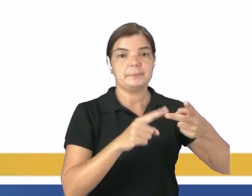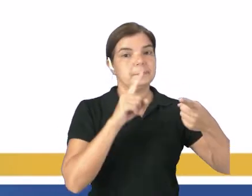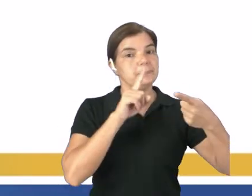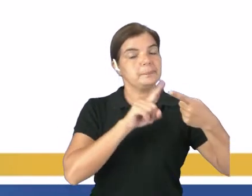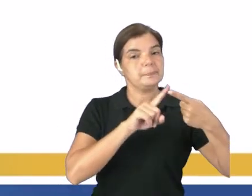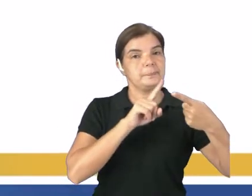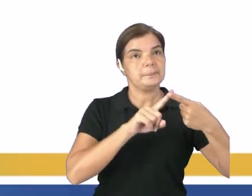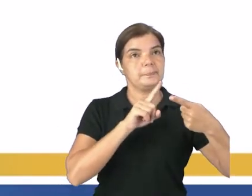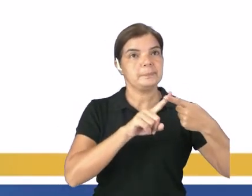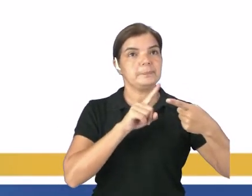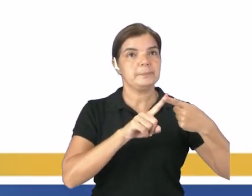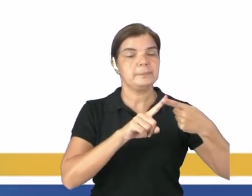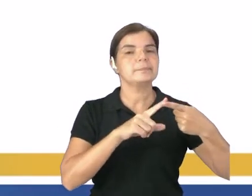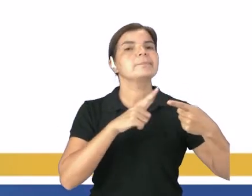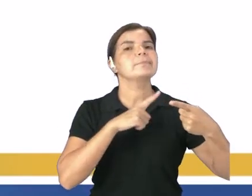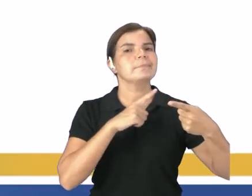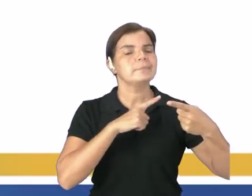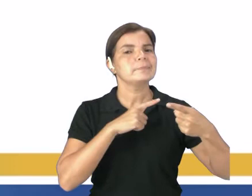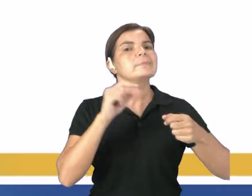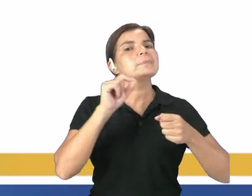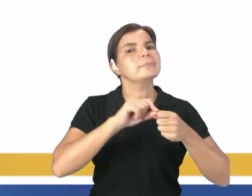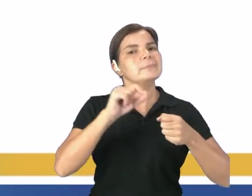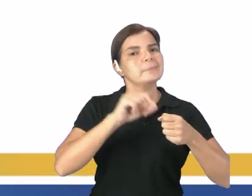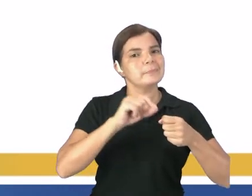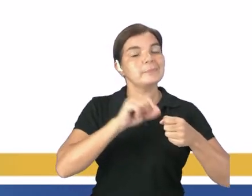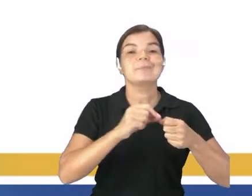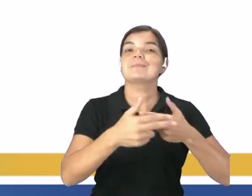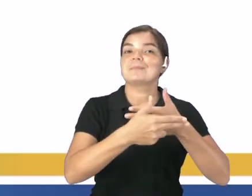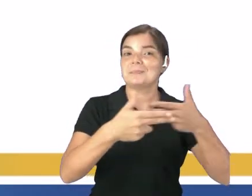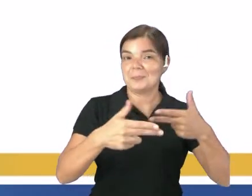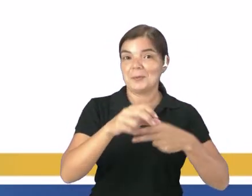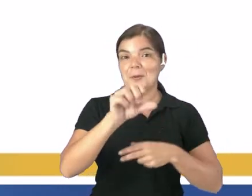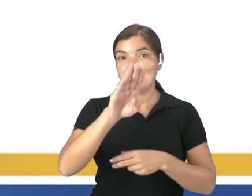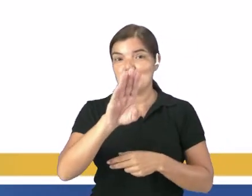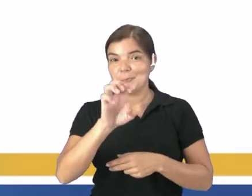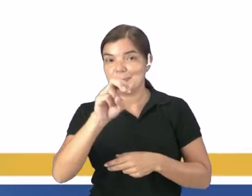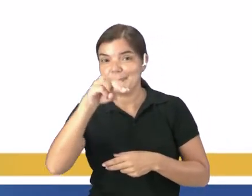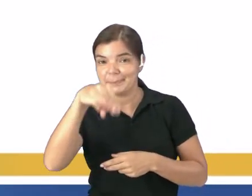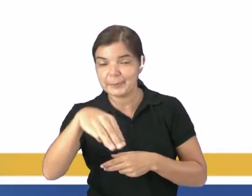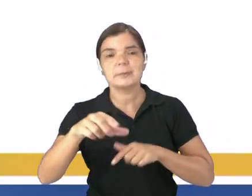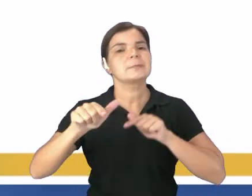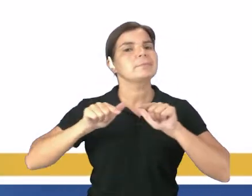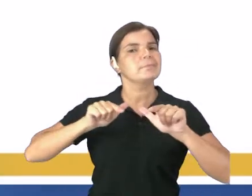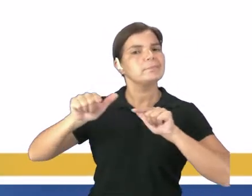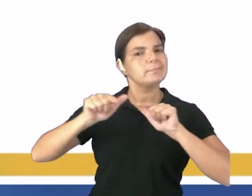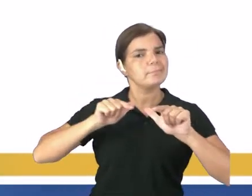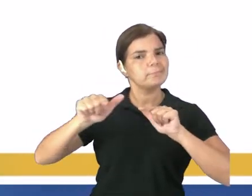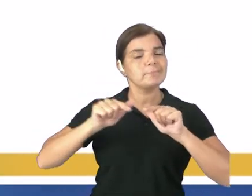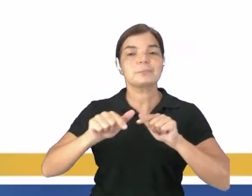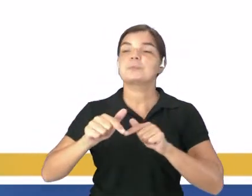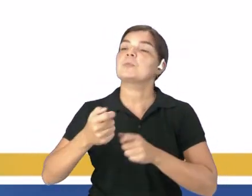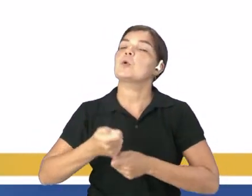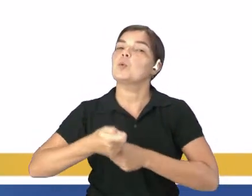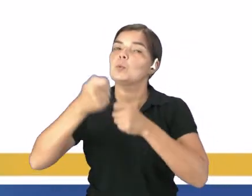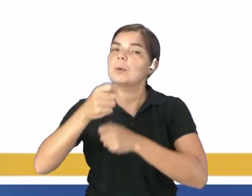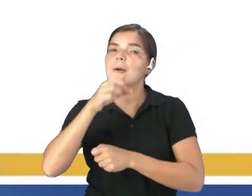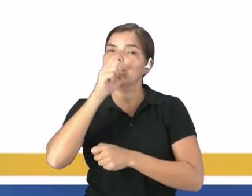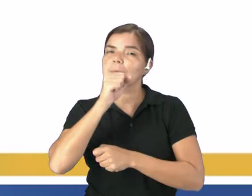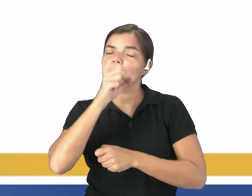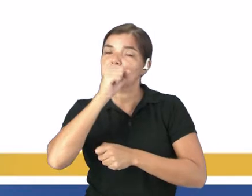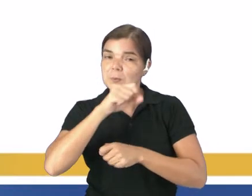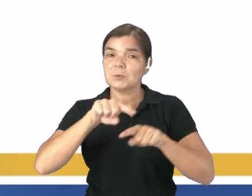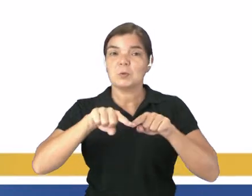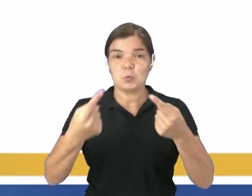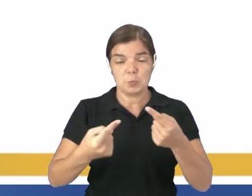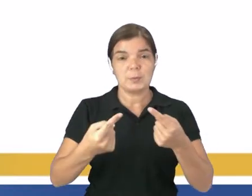coisa eles são quem produz os bens, né? Porque são eles que estão lá trabalhando, colhendo a laranja, descascando a laranja, cortando a